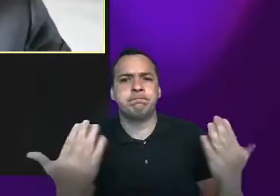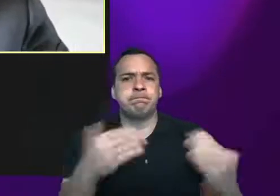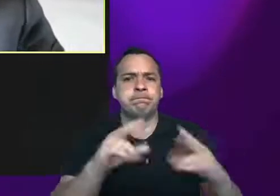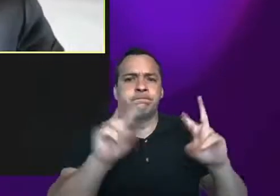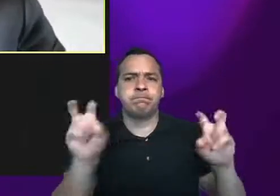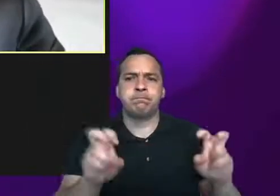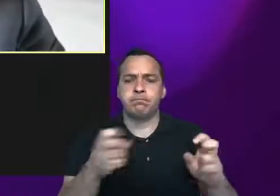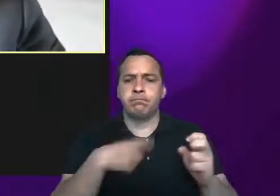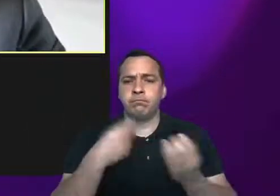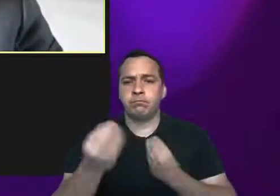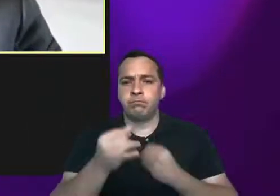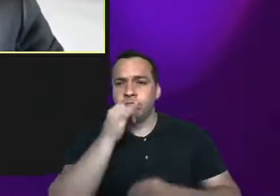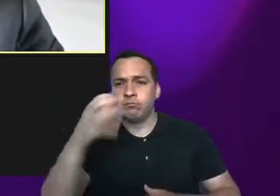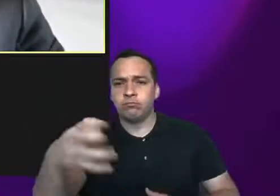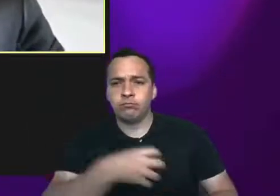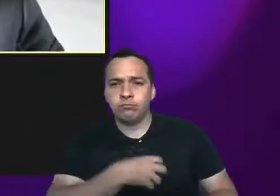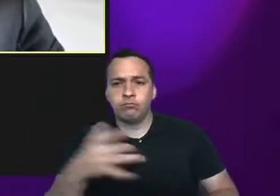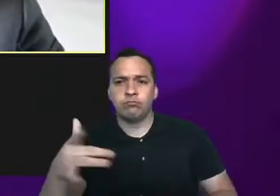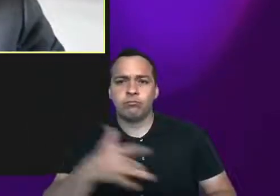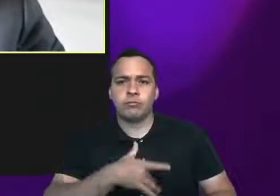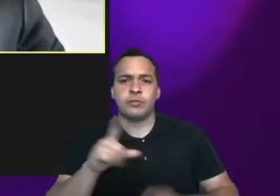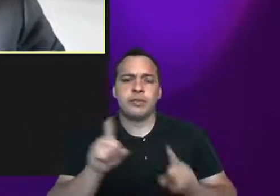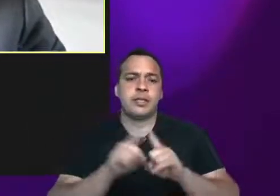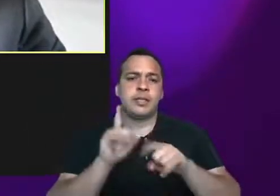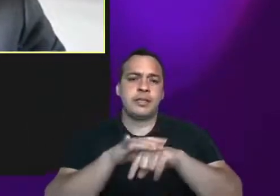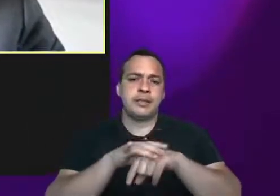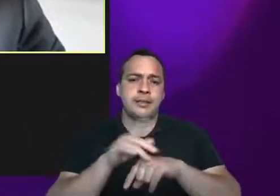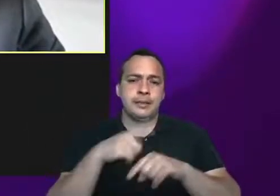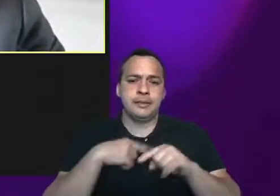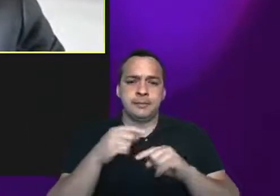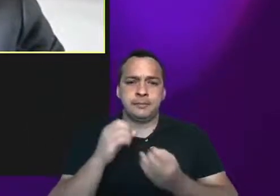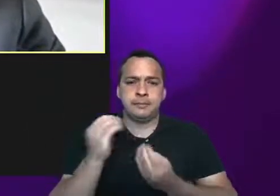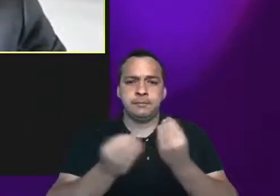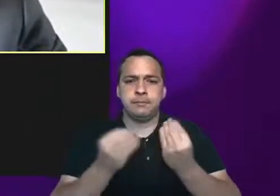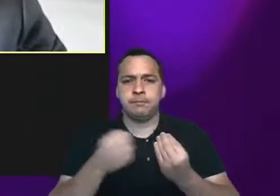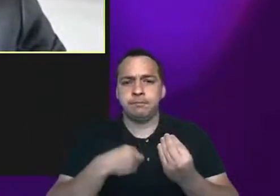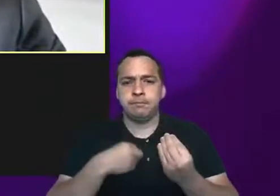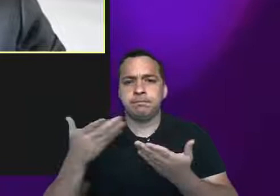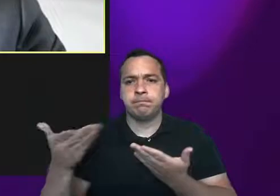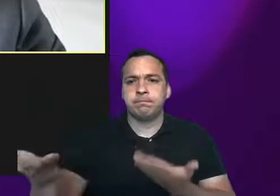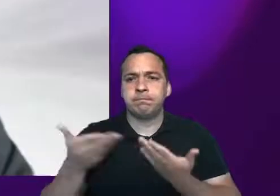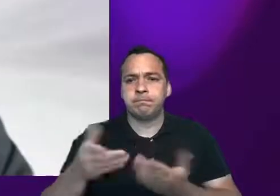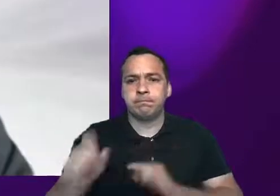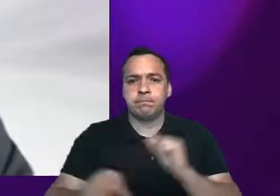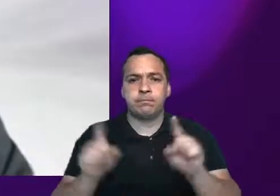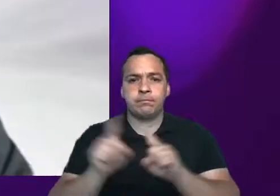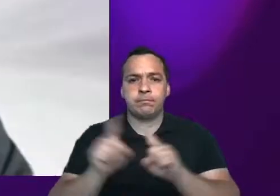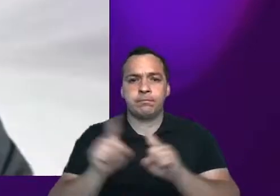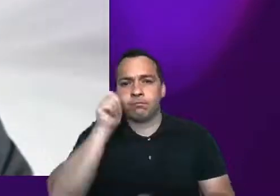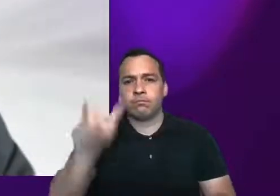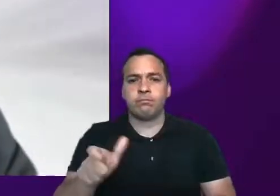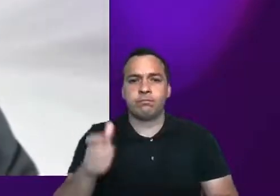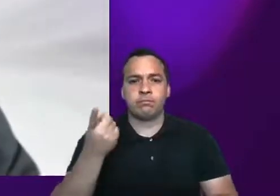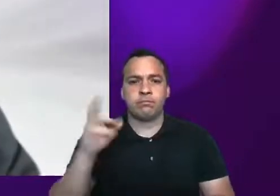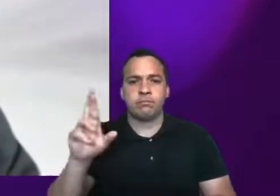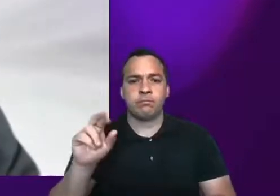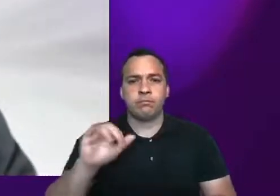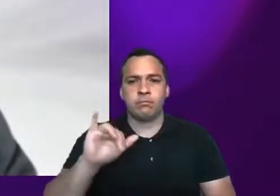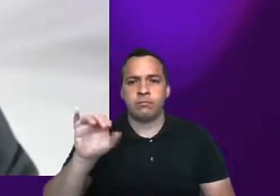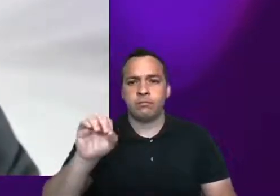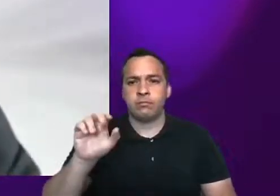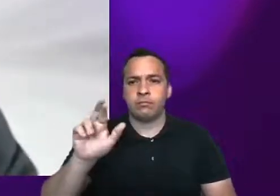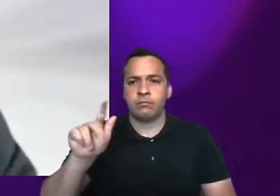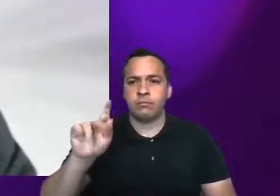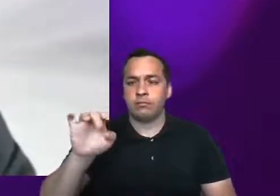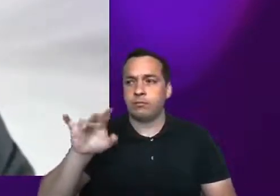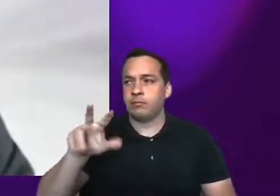transplante hepático e doenças oncológicas. Eu passo agora a convidar a doutora Jorgelina, que